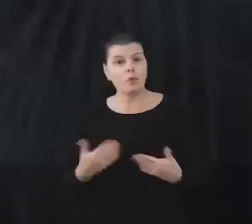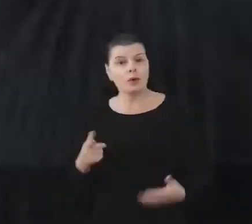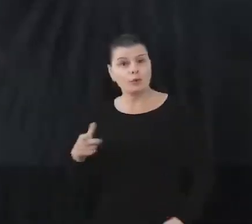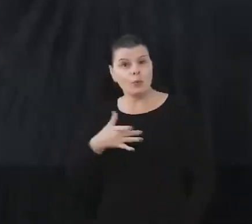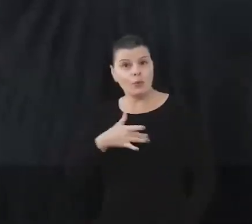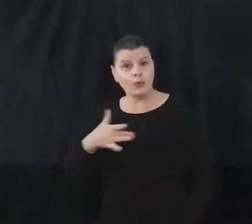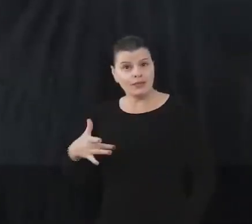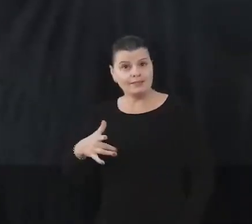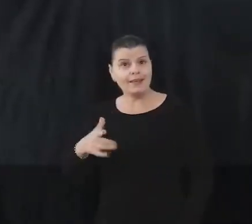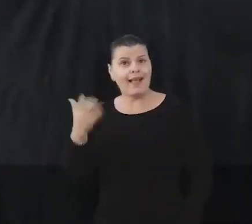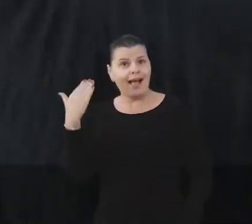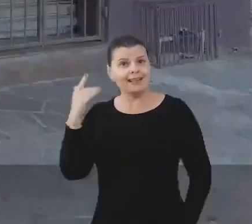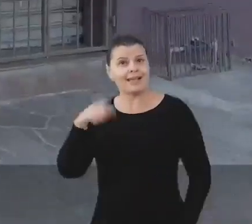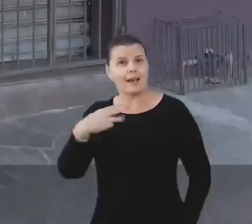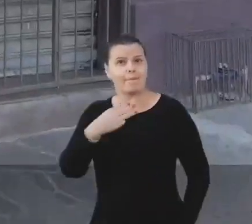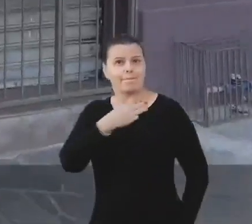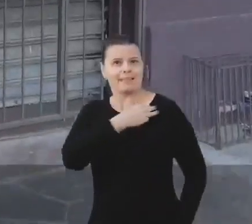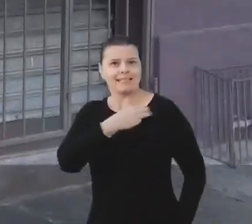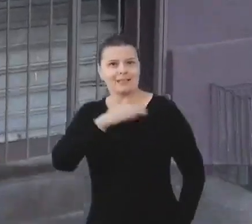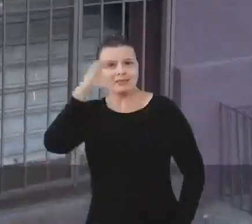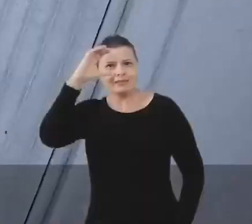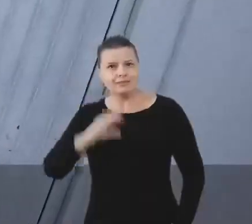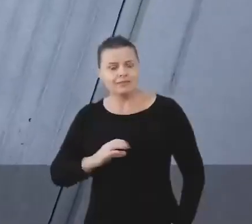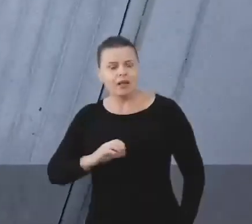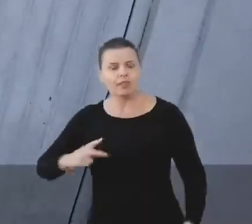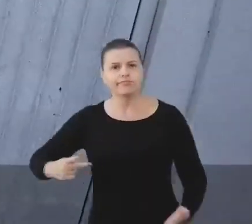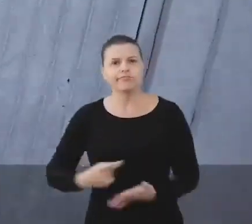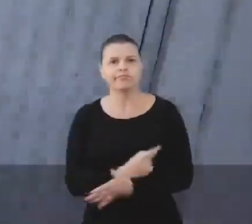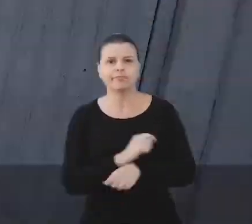Rio Grande do Sul, abril de 2020.